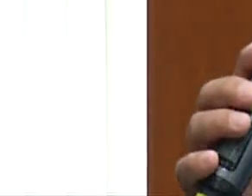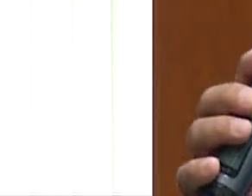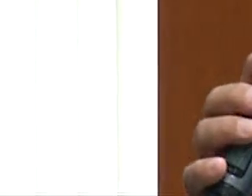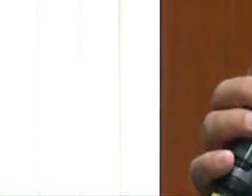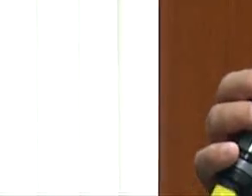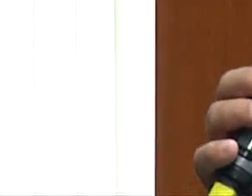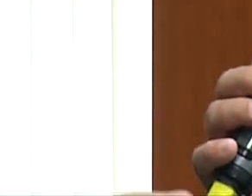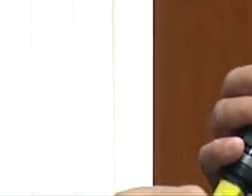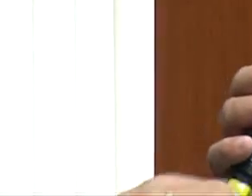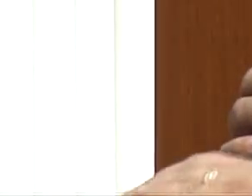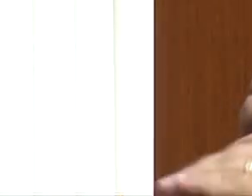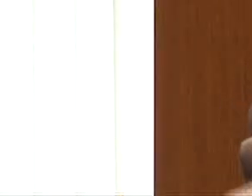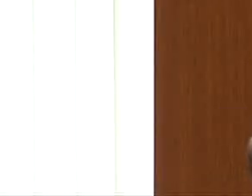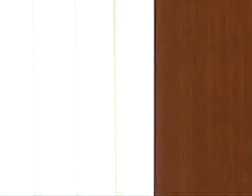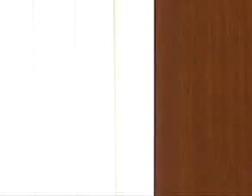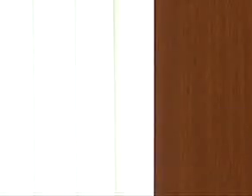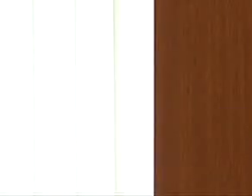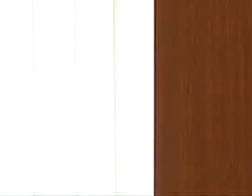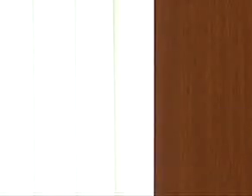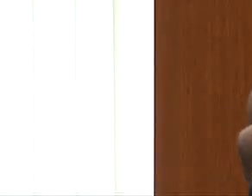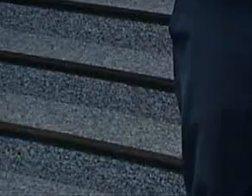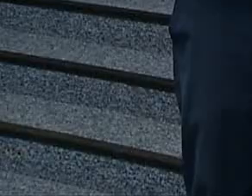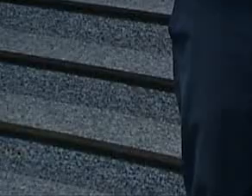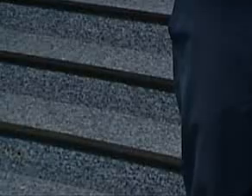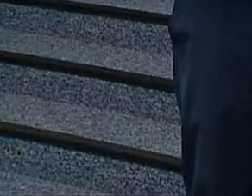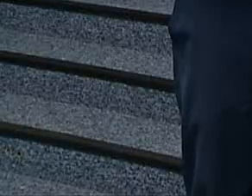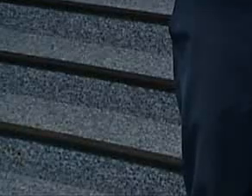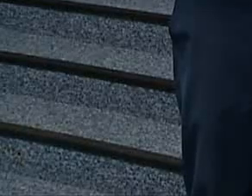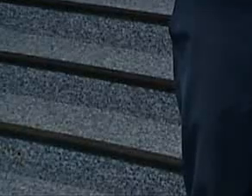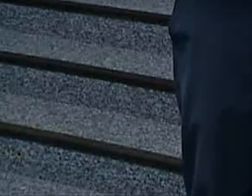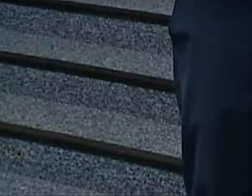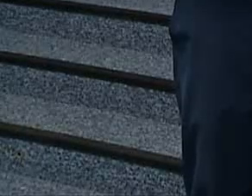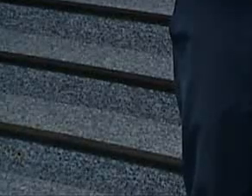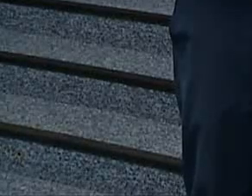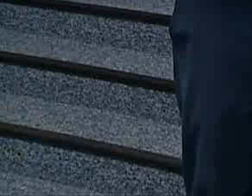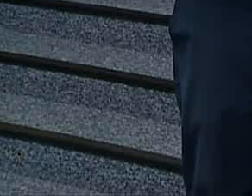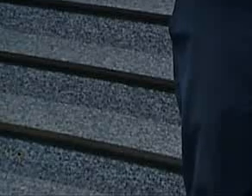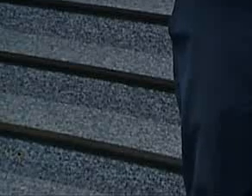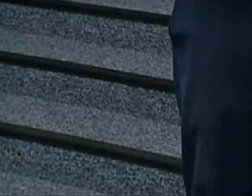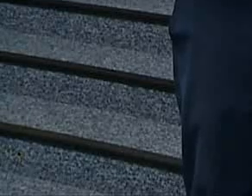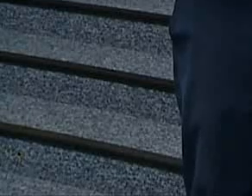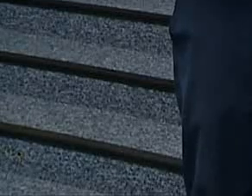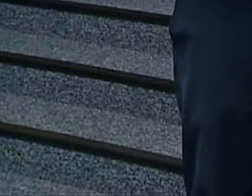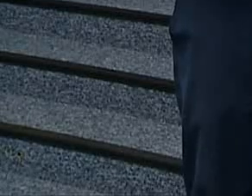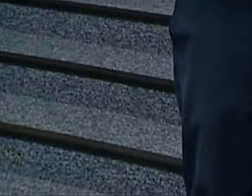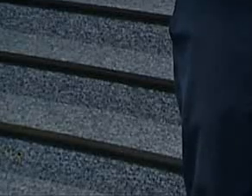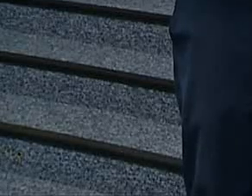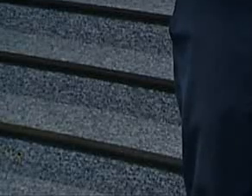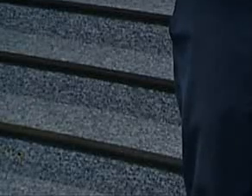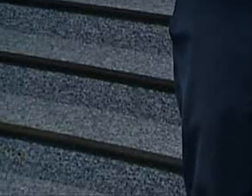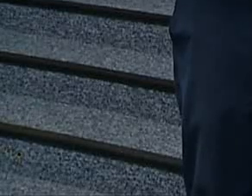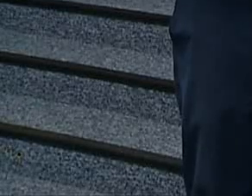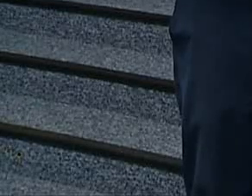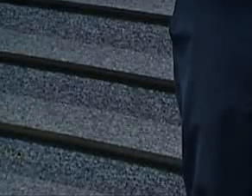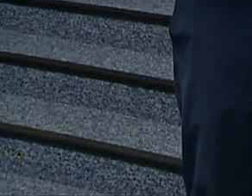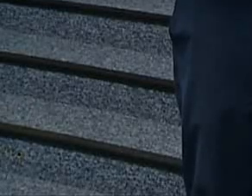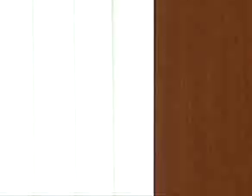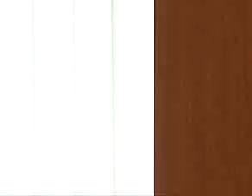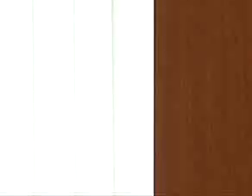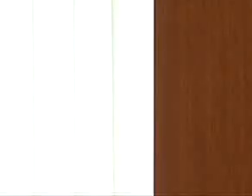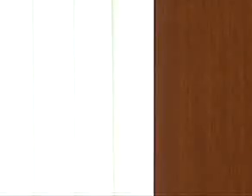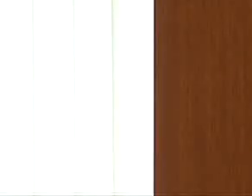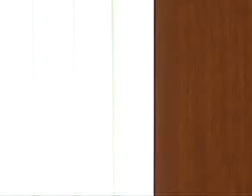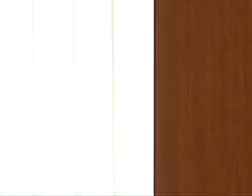Está numa secretaria fundamental para o município de Sorocaba, onde existem os projetos de concessão aí de